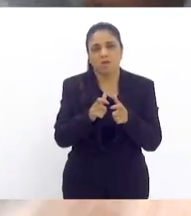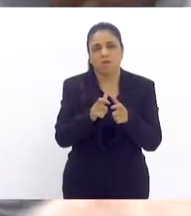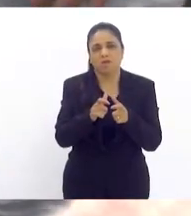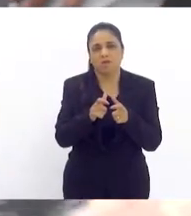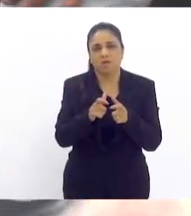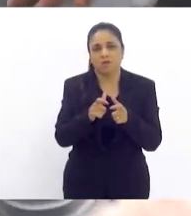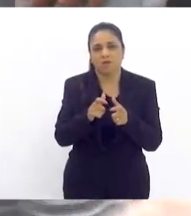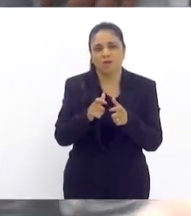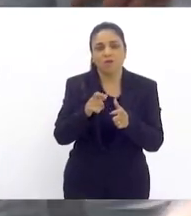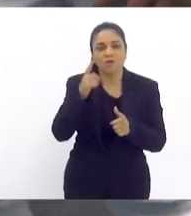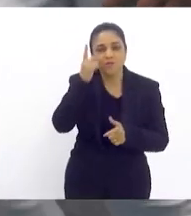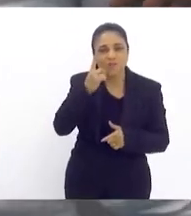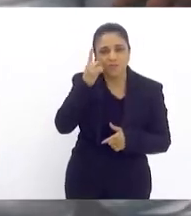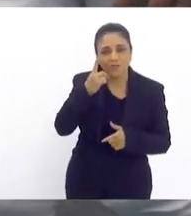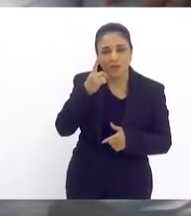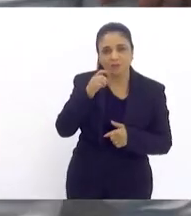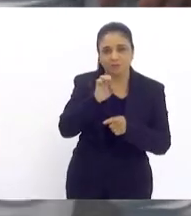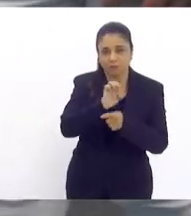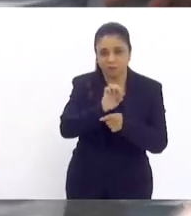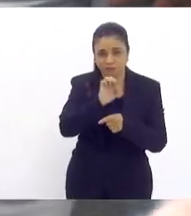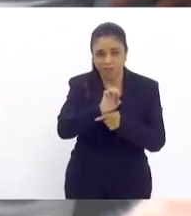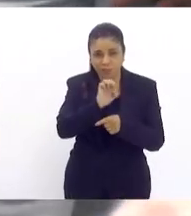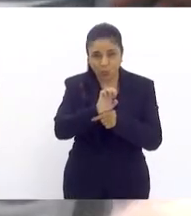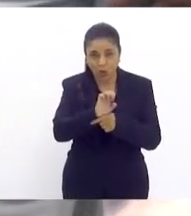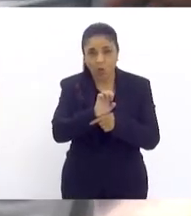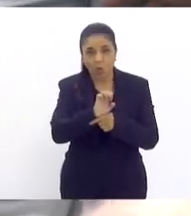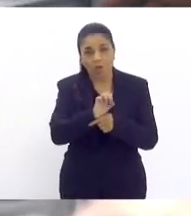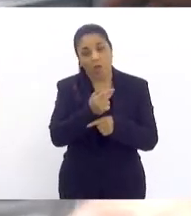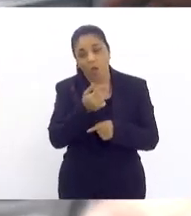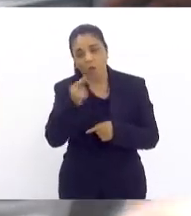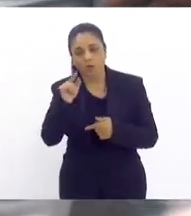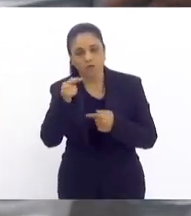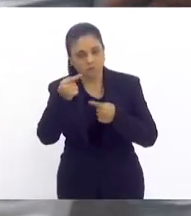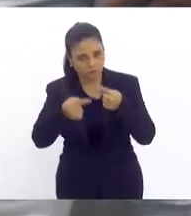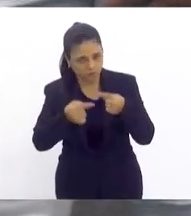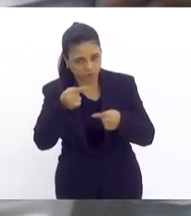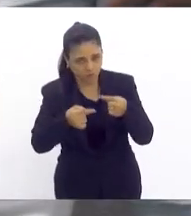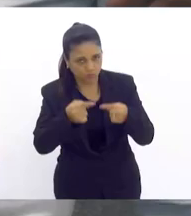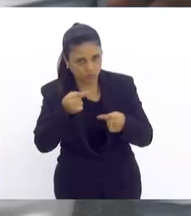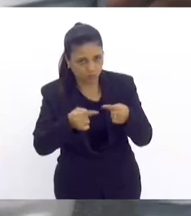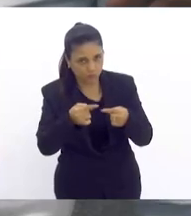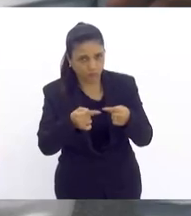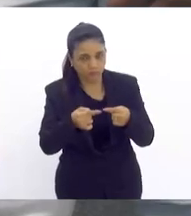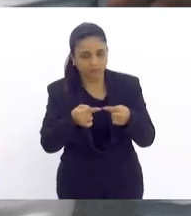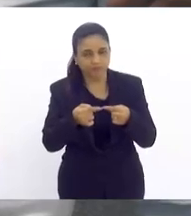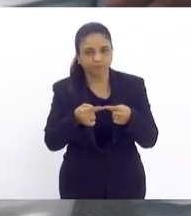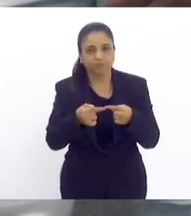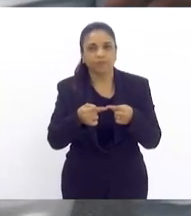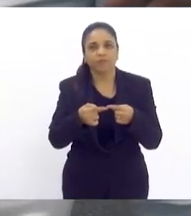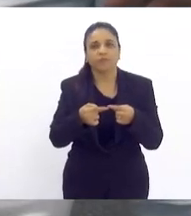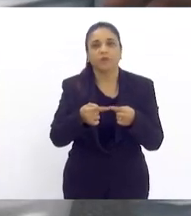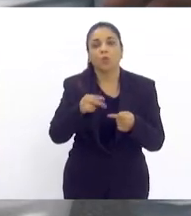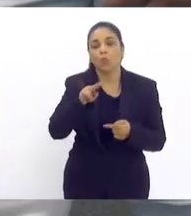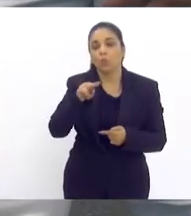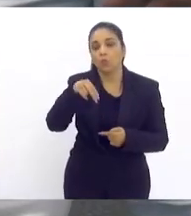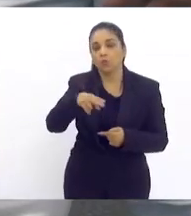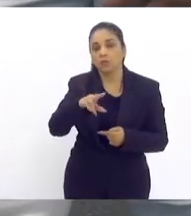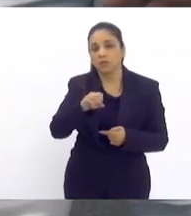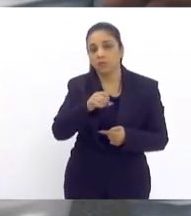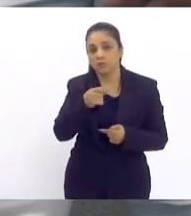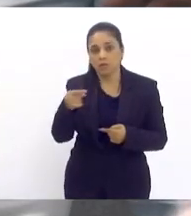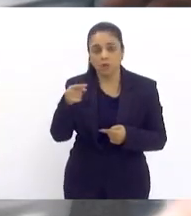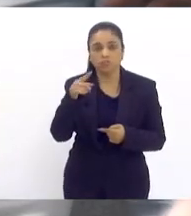deputados estaduais que é um outro discussão que a gente vai entrar até via unale União os legisladores